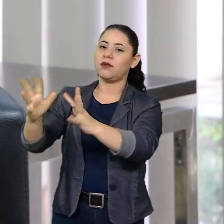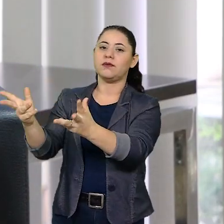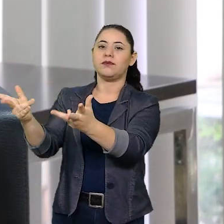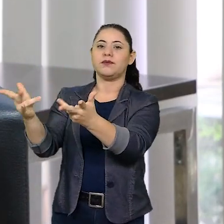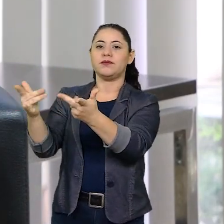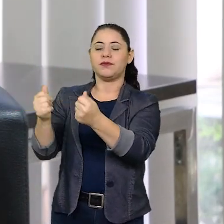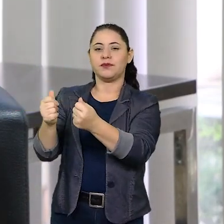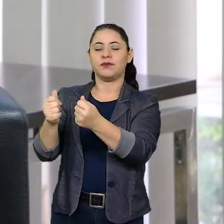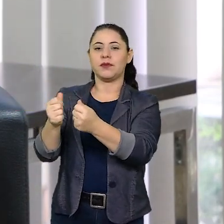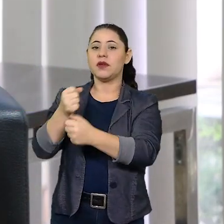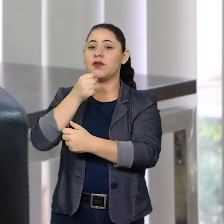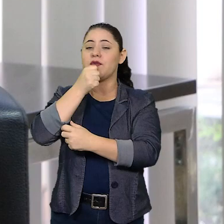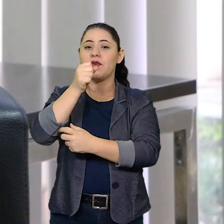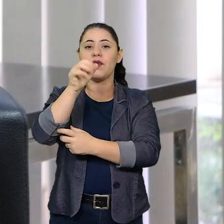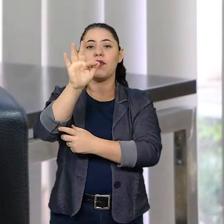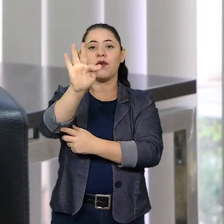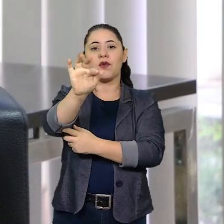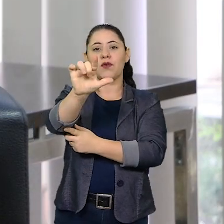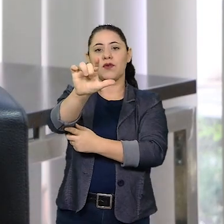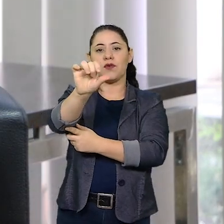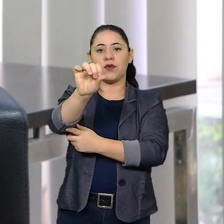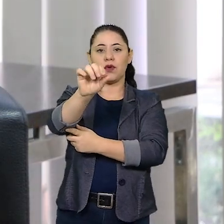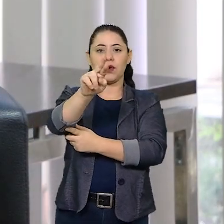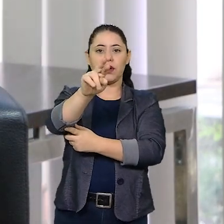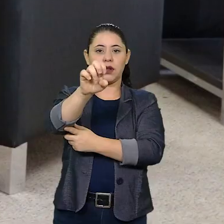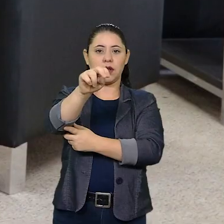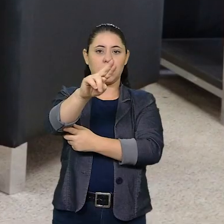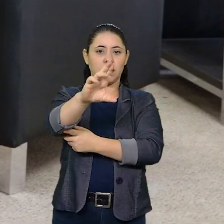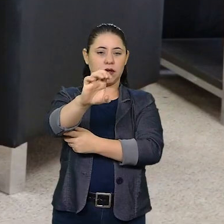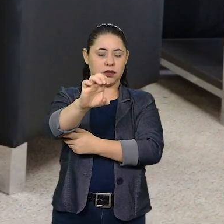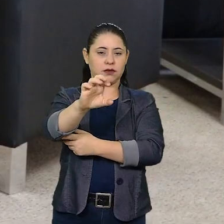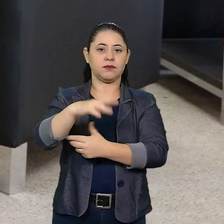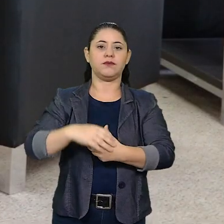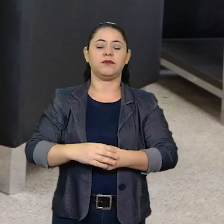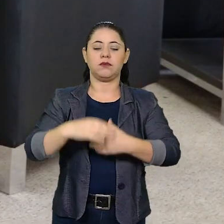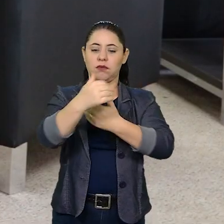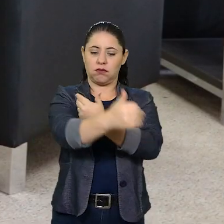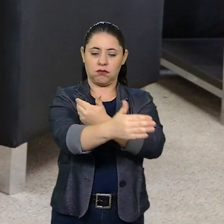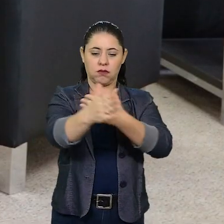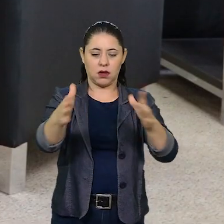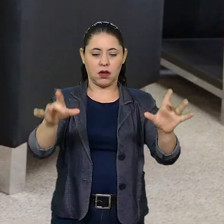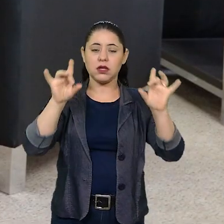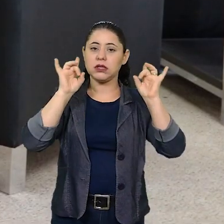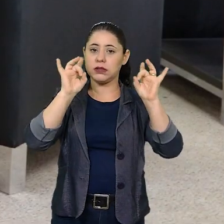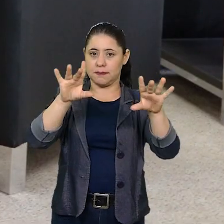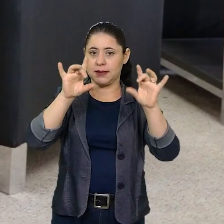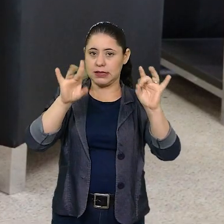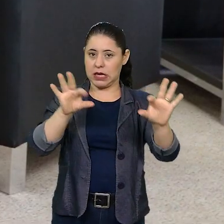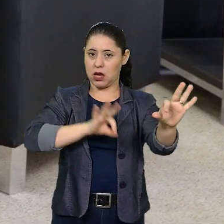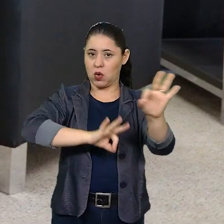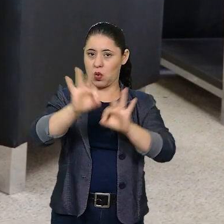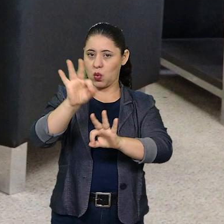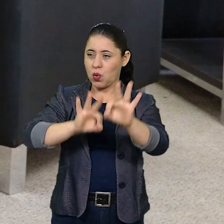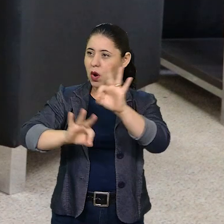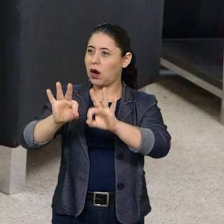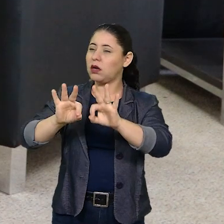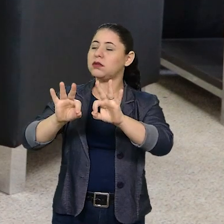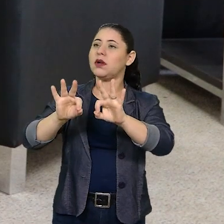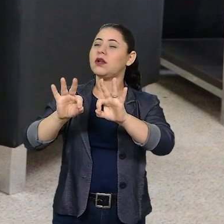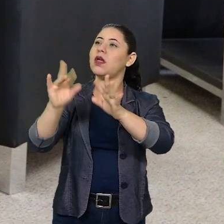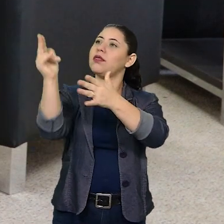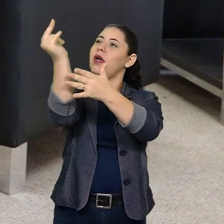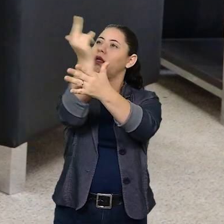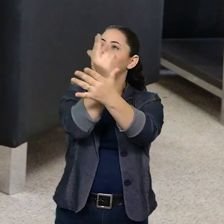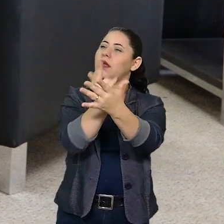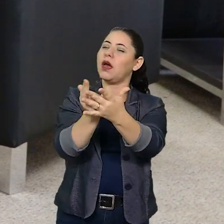isso, capacitada, que é o entrevistador forense. Ele fica numa sala especialmente